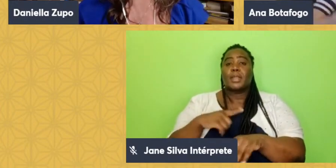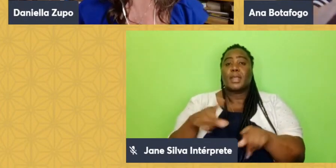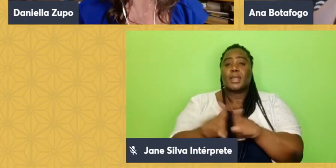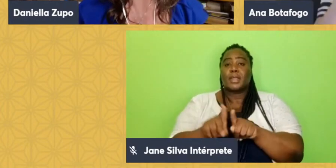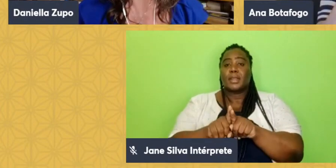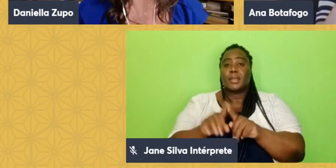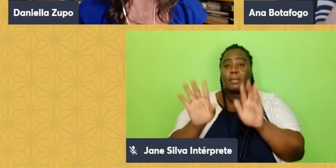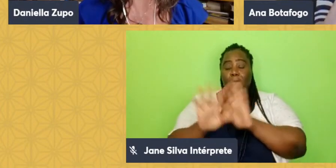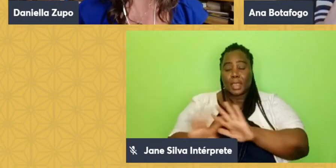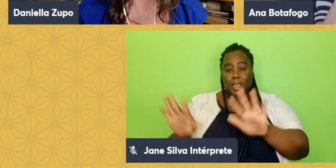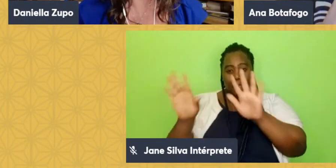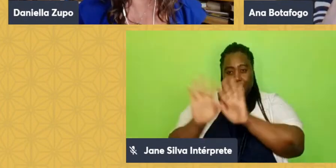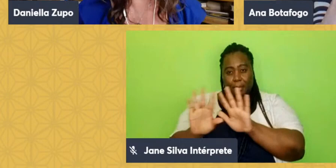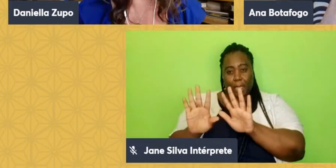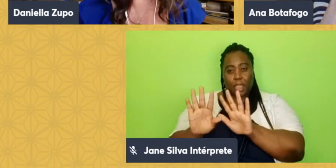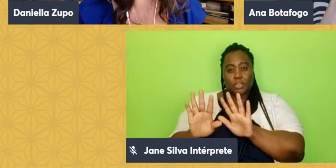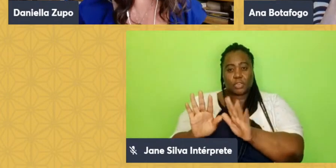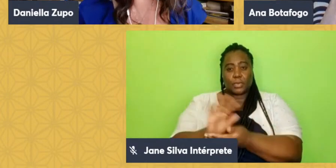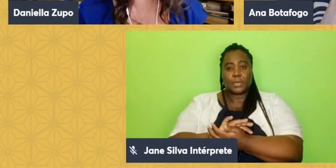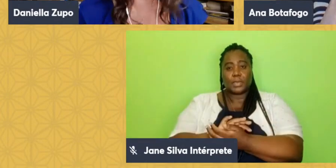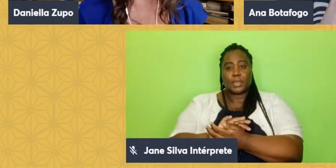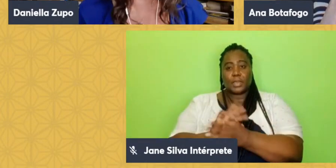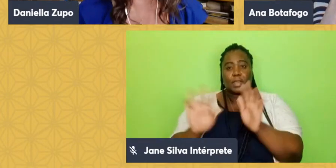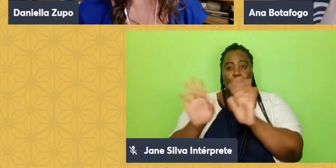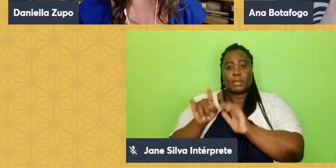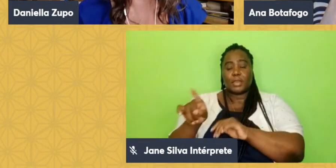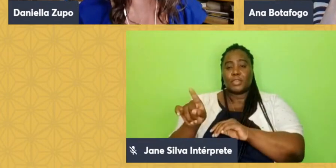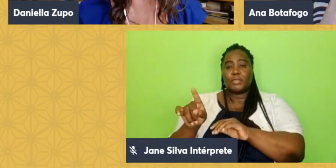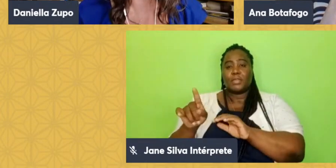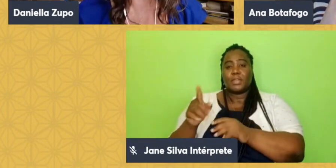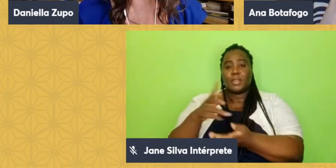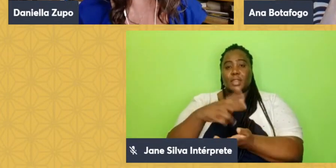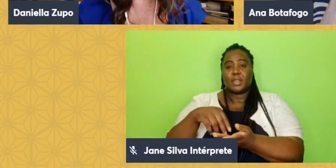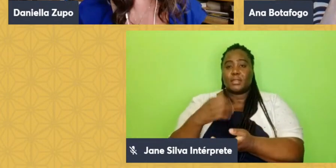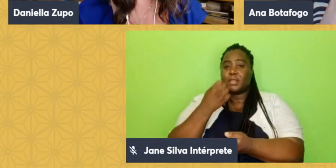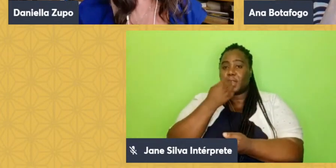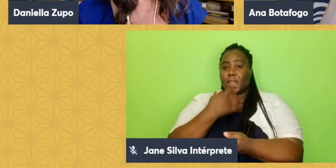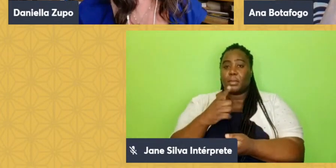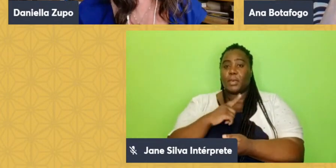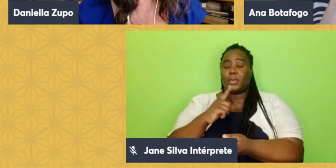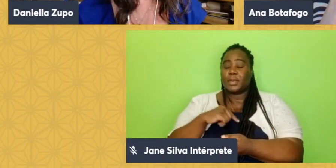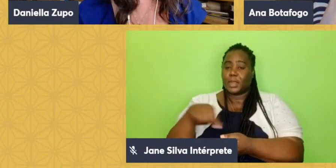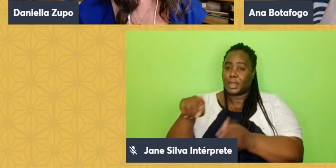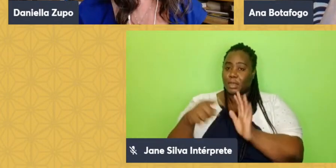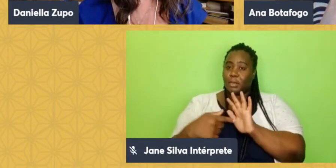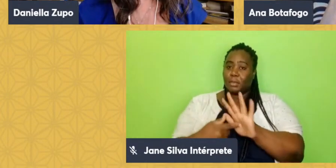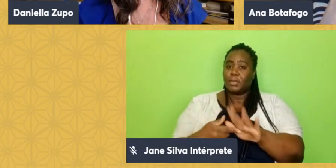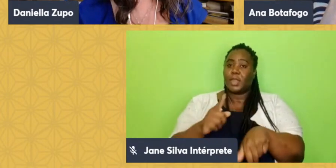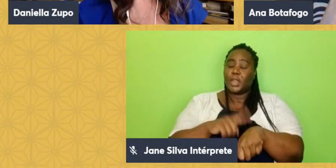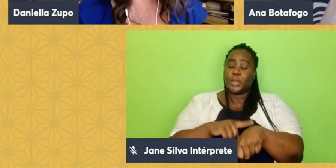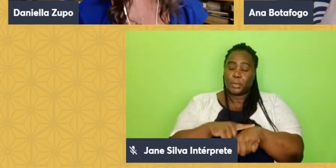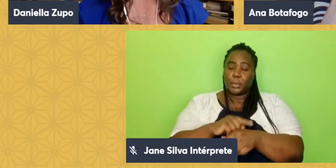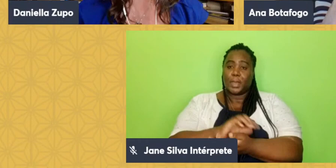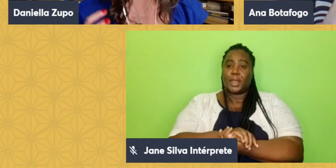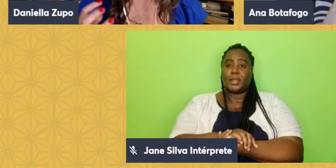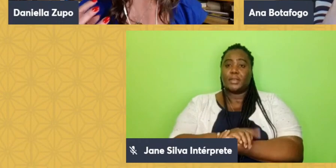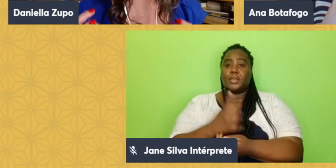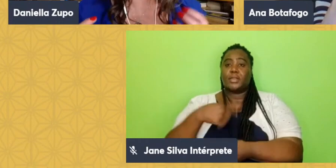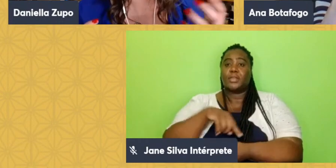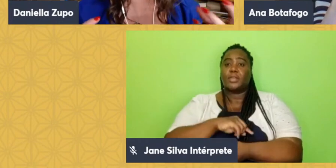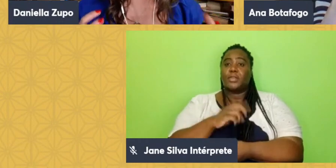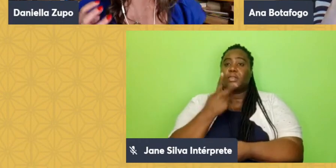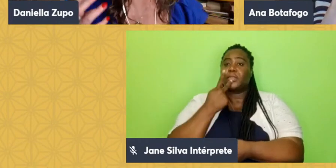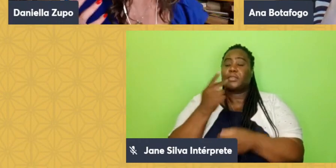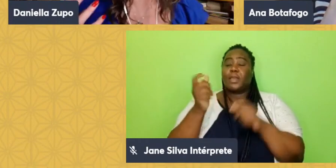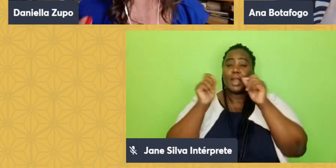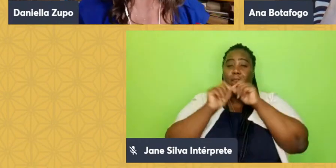imagens ainda é de você dançando que seria ótimo a gente pelas aqui ainda nesse momento né a gente fala em